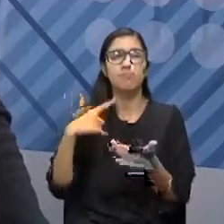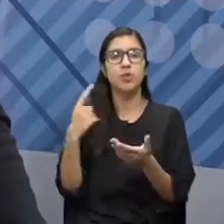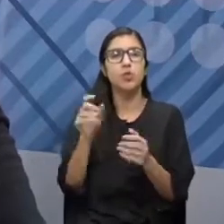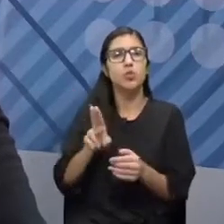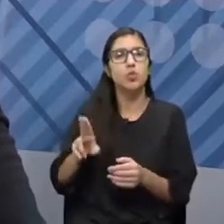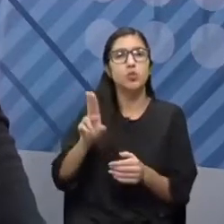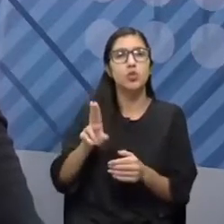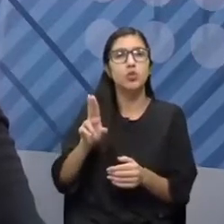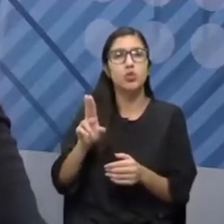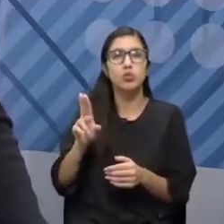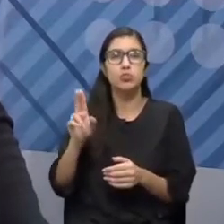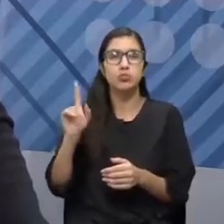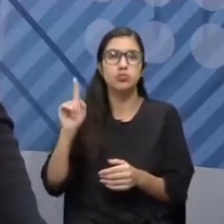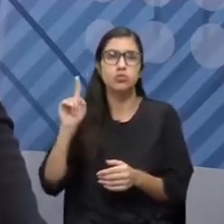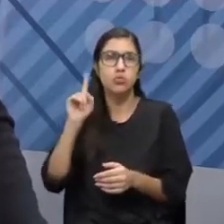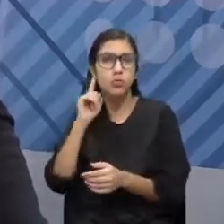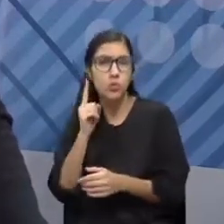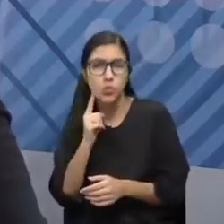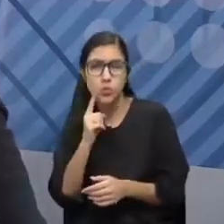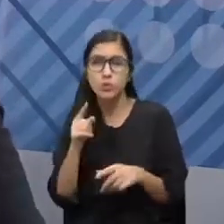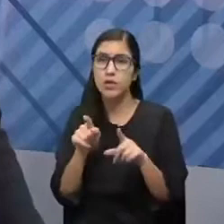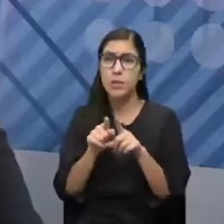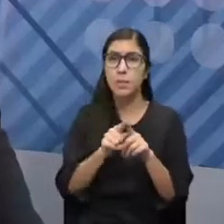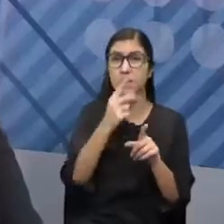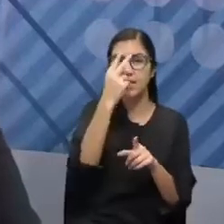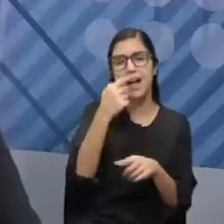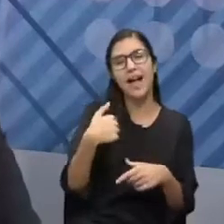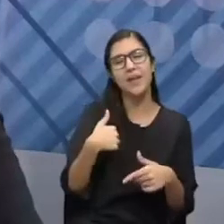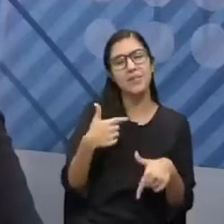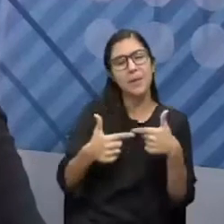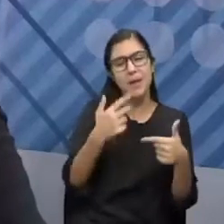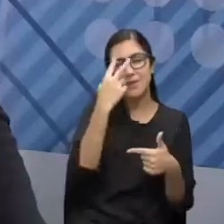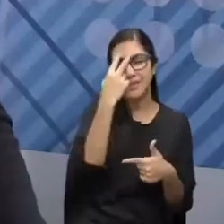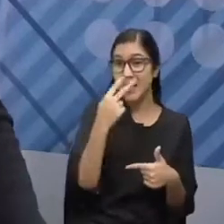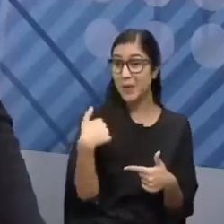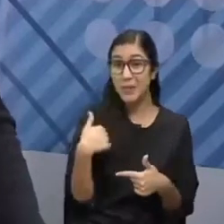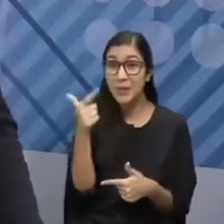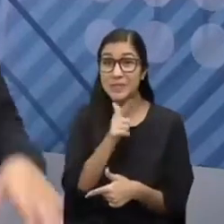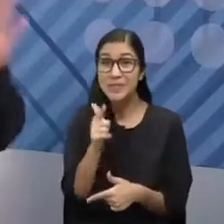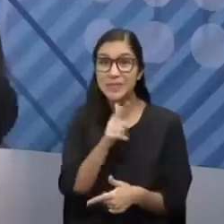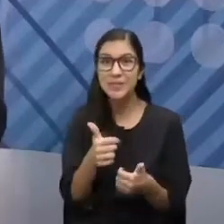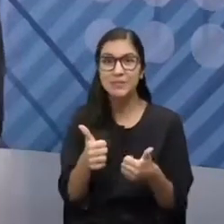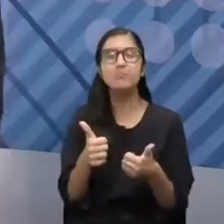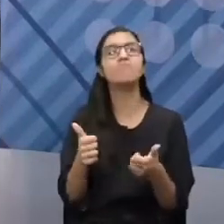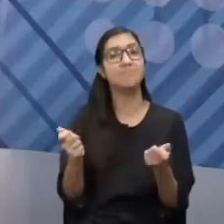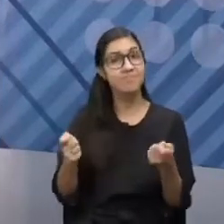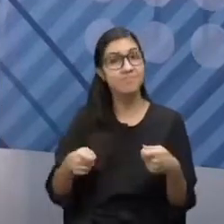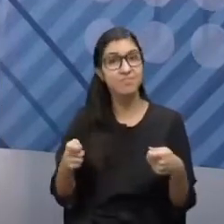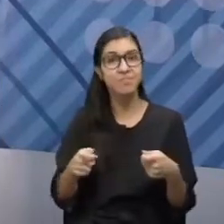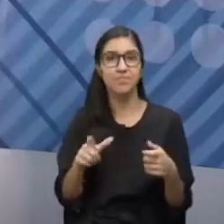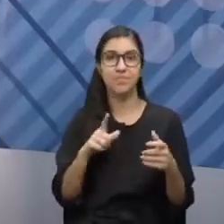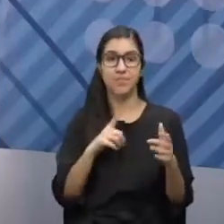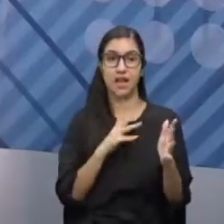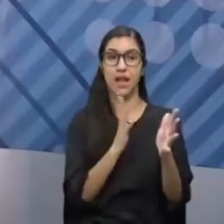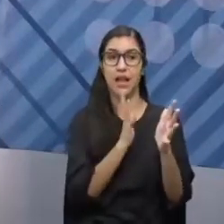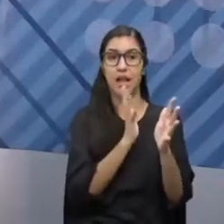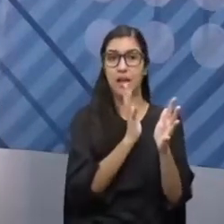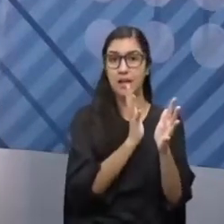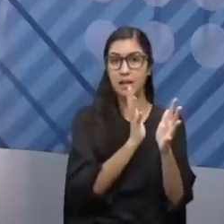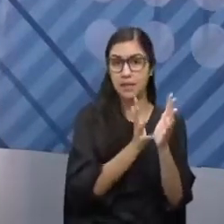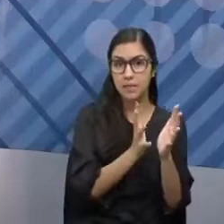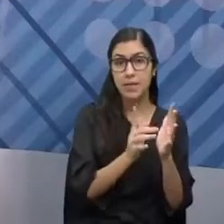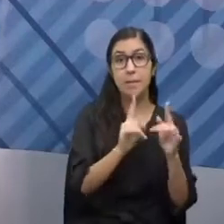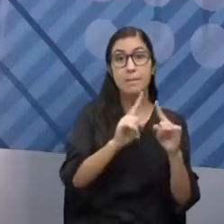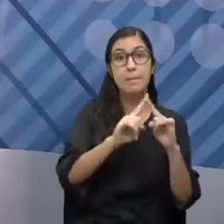utilizamos com surdos e com cegos. Ah, professora, eu trabalho com cegos, então eu vou me dar super bem. Sim, nós vamos se apropriar de Libras, mas de forma